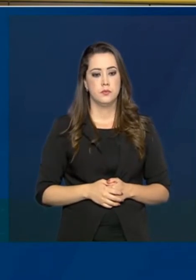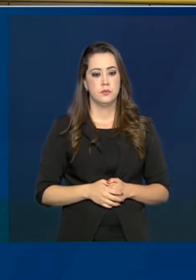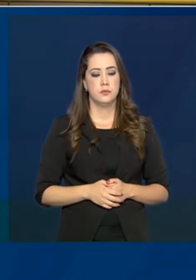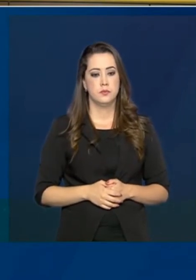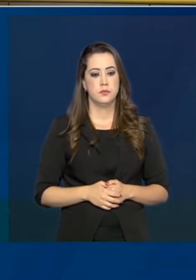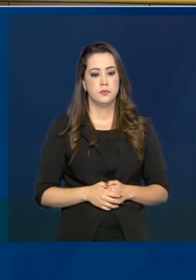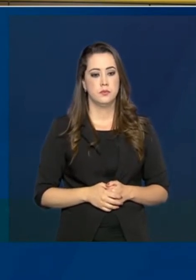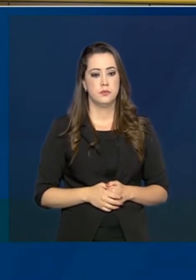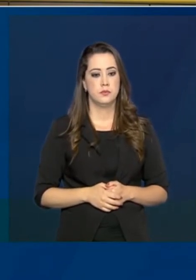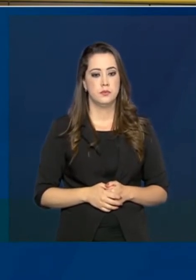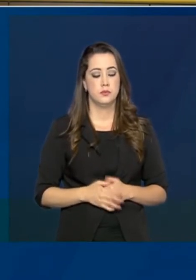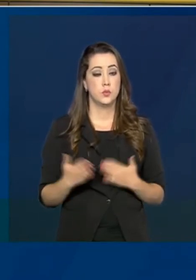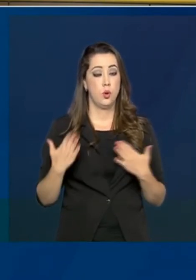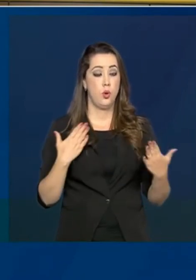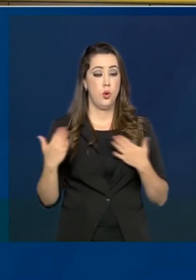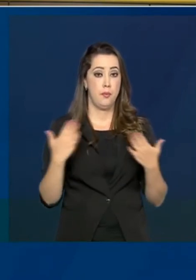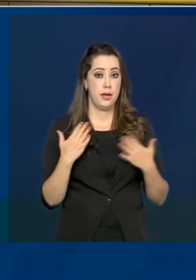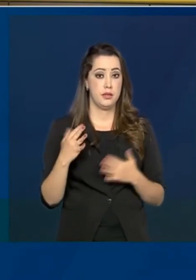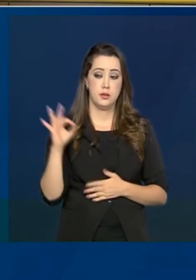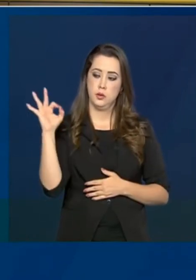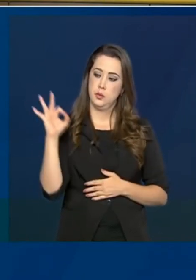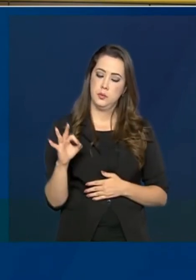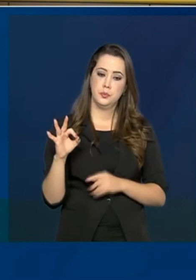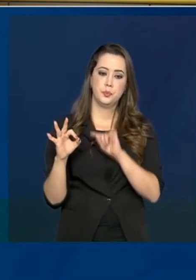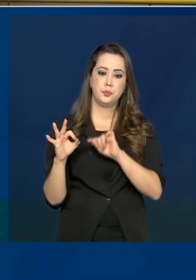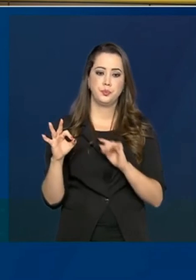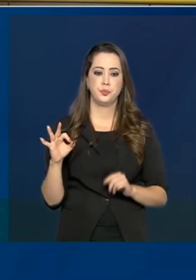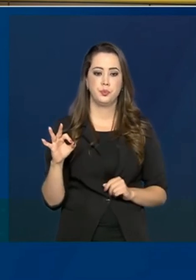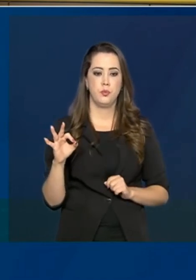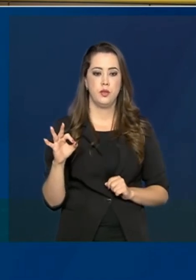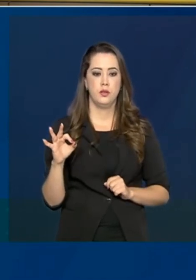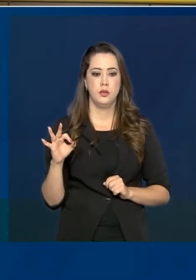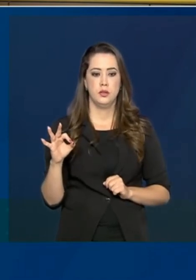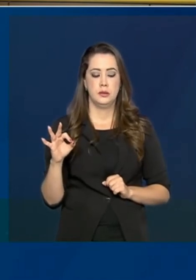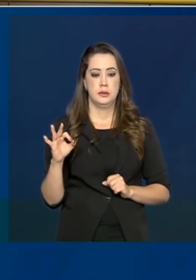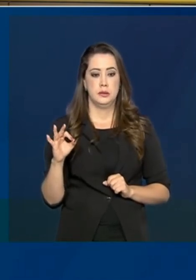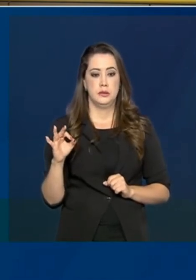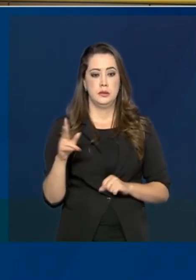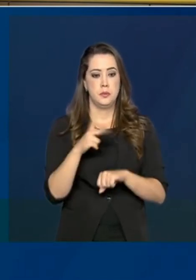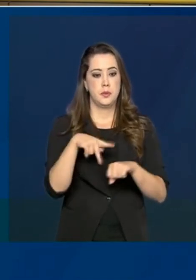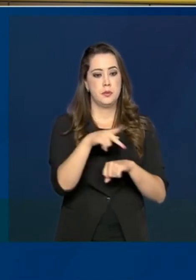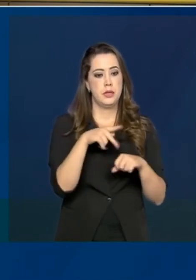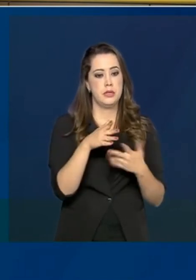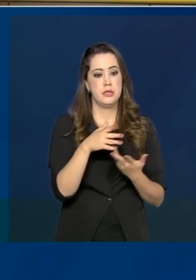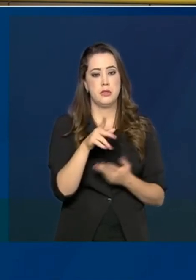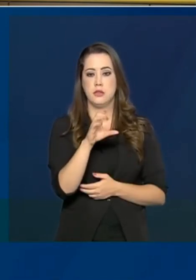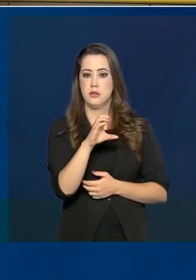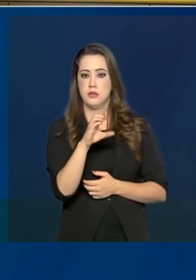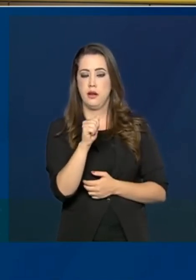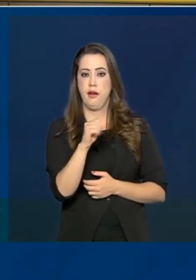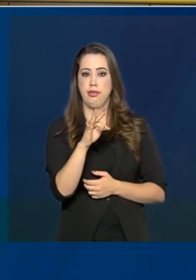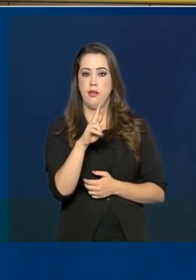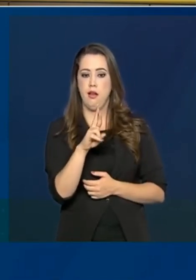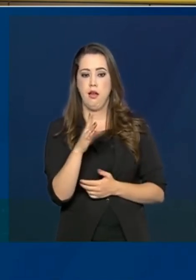Próximo. Em relação ao coeficiente de incidência, nós temos países como Catar,